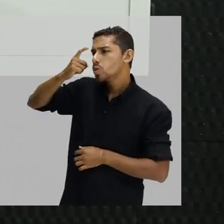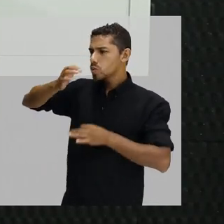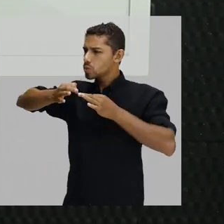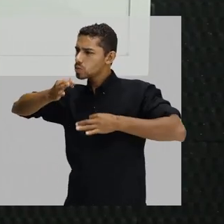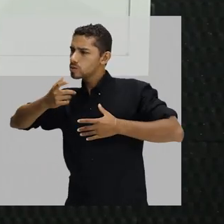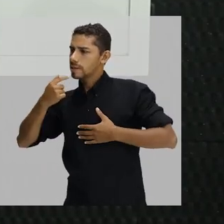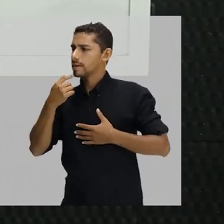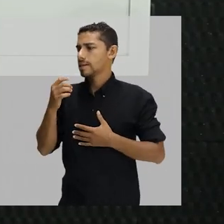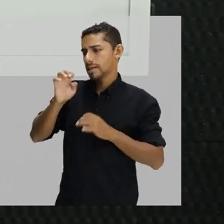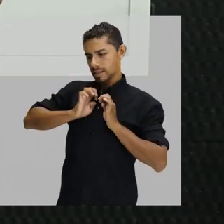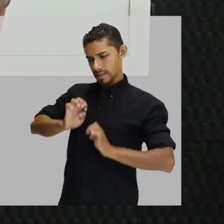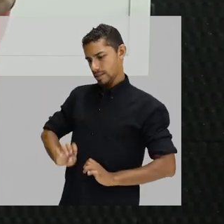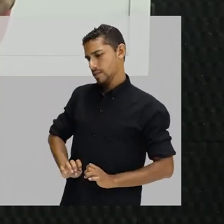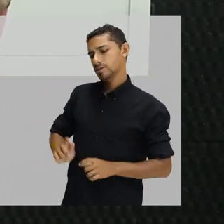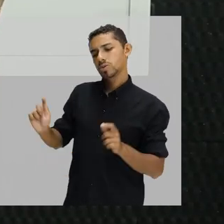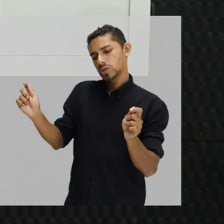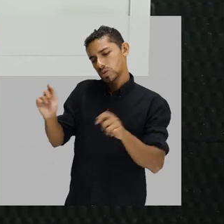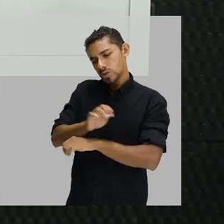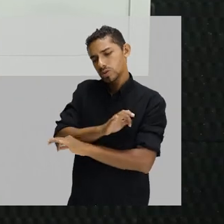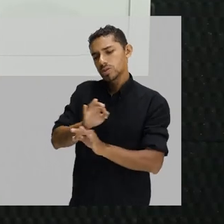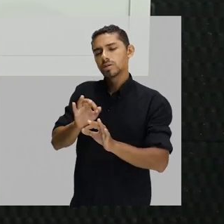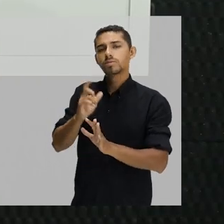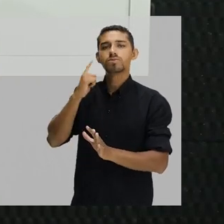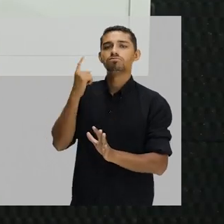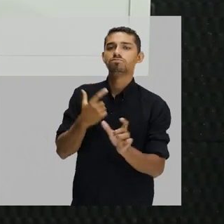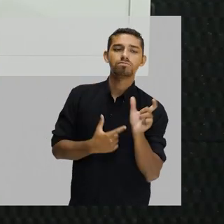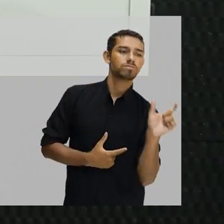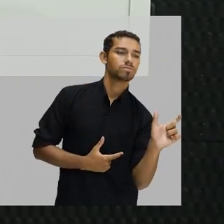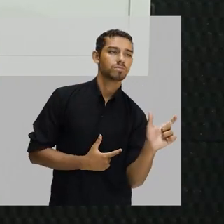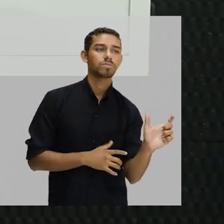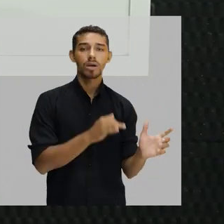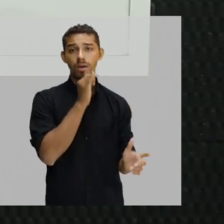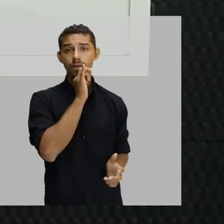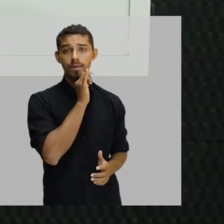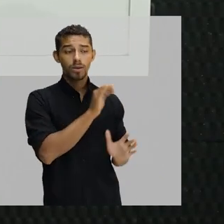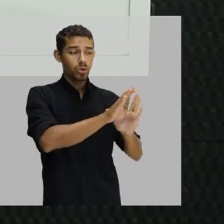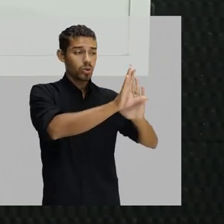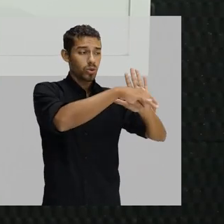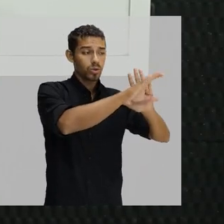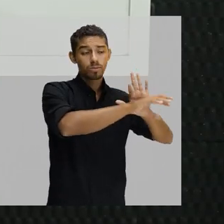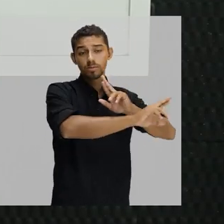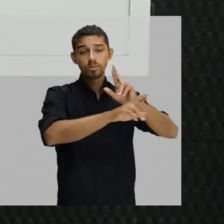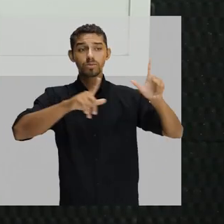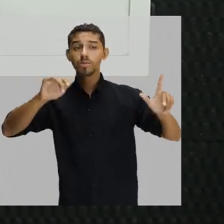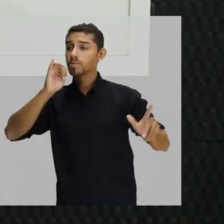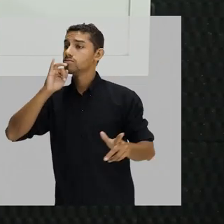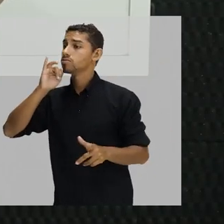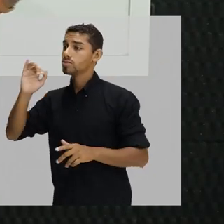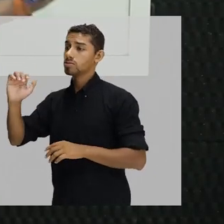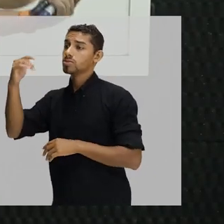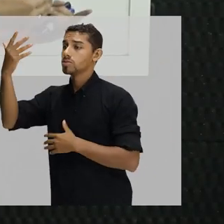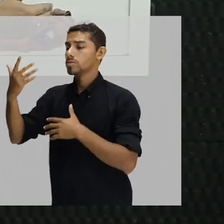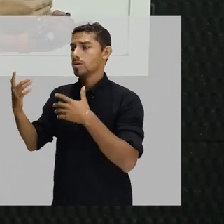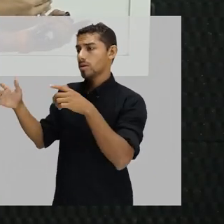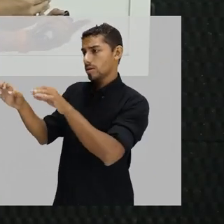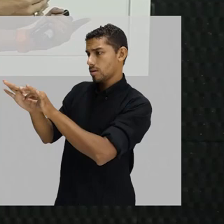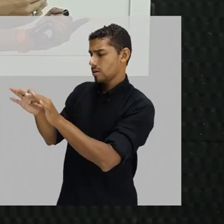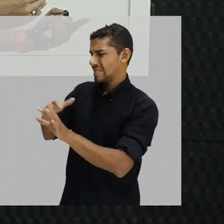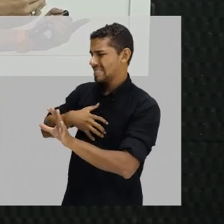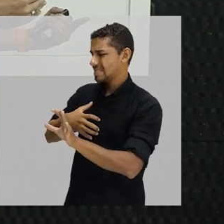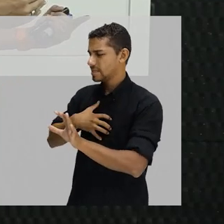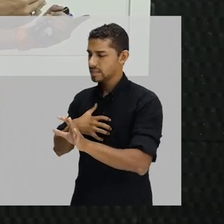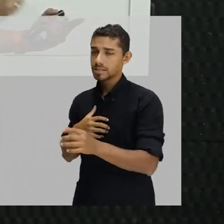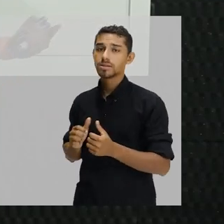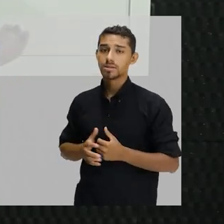né? Existe o juízo ético, que é diferenciado do juízo epistemológico, que ele é conceitual, que é diferenciado do juízo estético, que se refere à